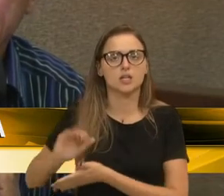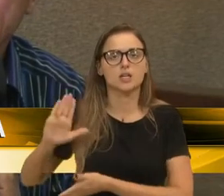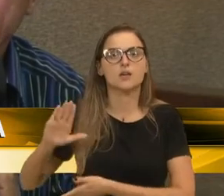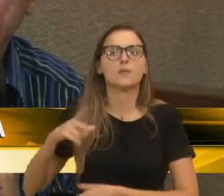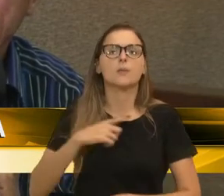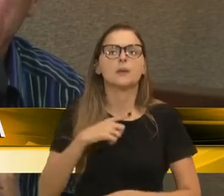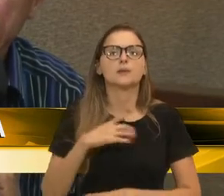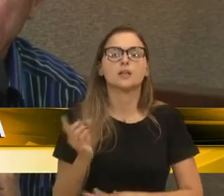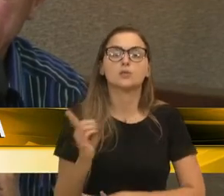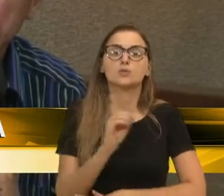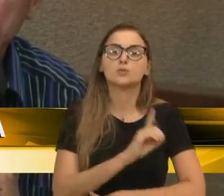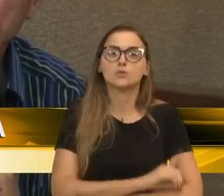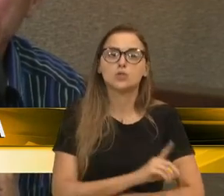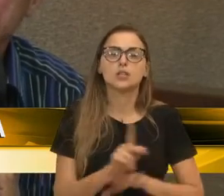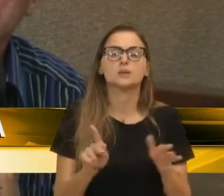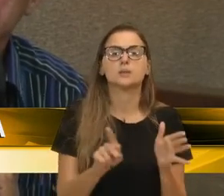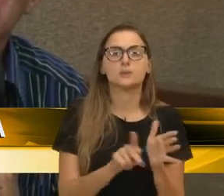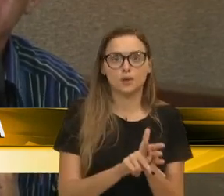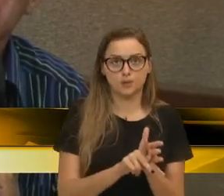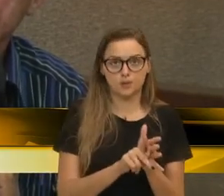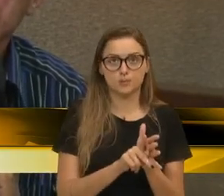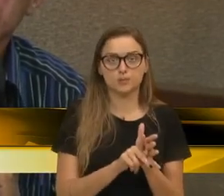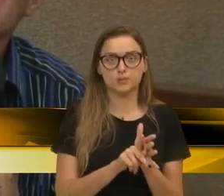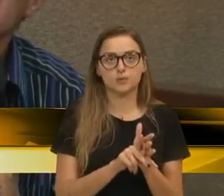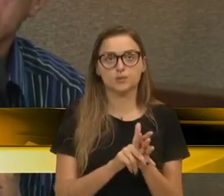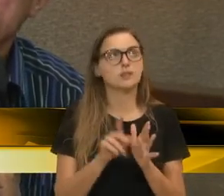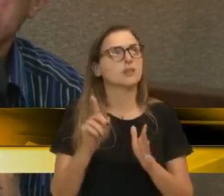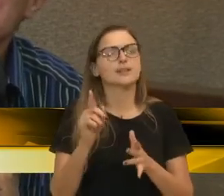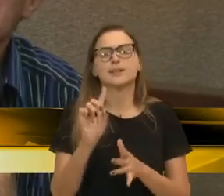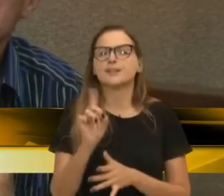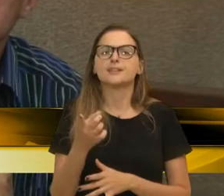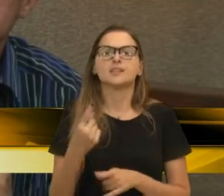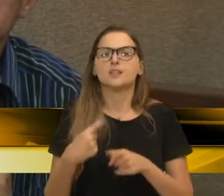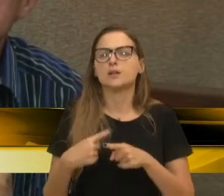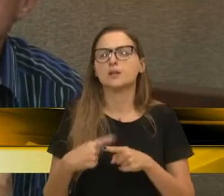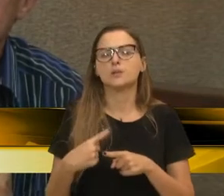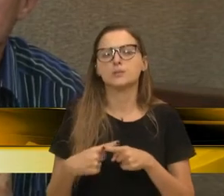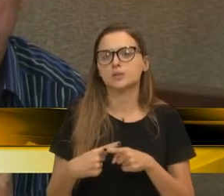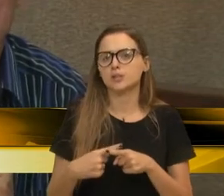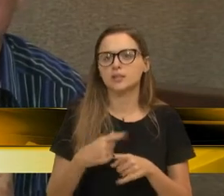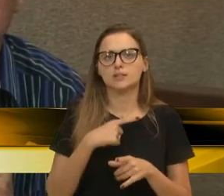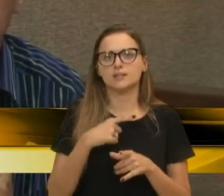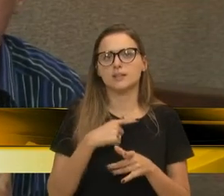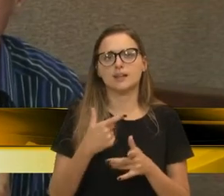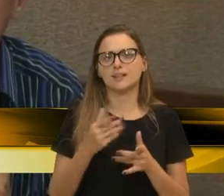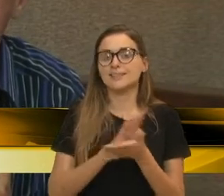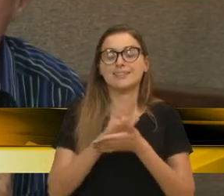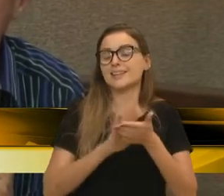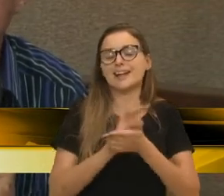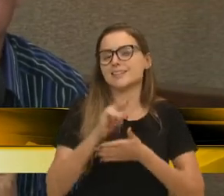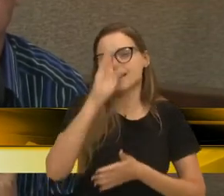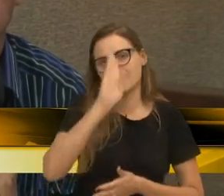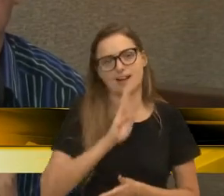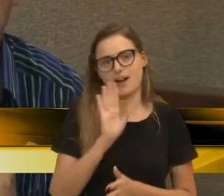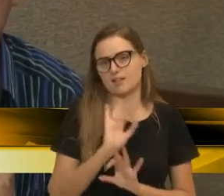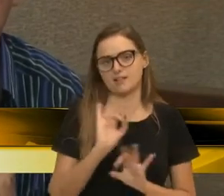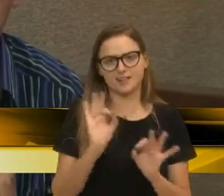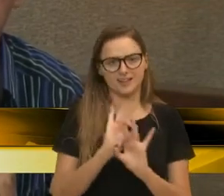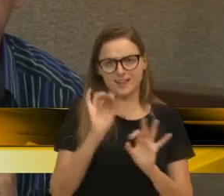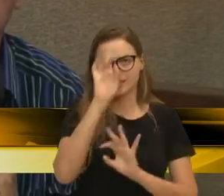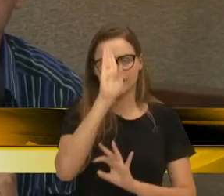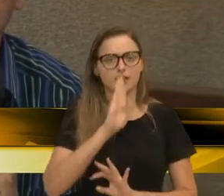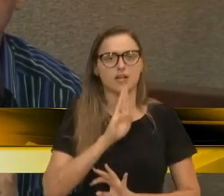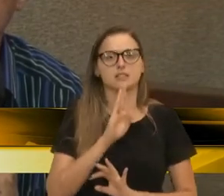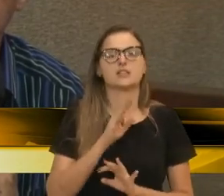datas para isto. E não, porque não tem almoço de graça, alguém está pagando isso aí. E